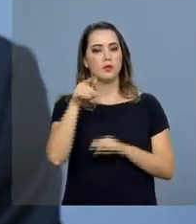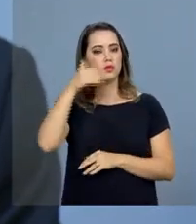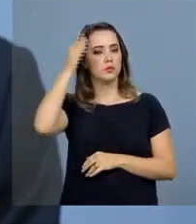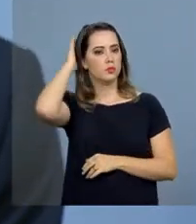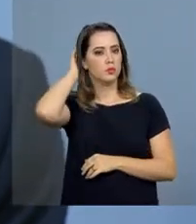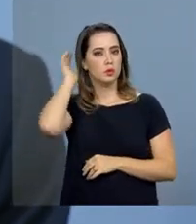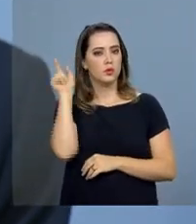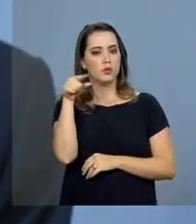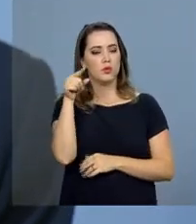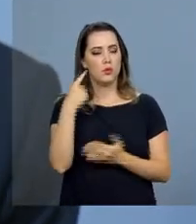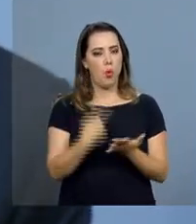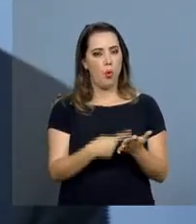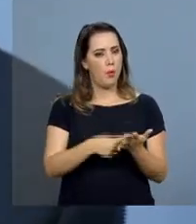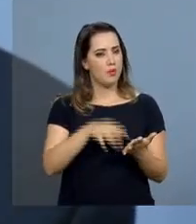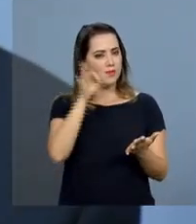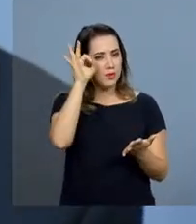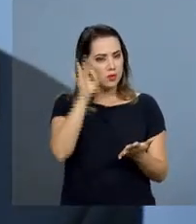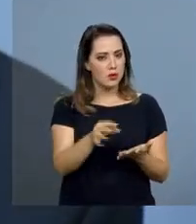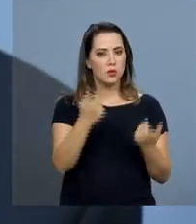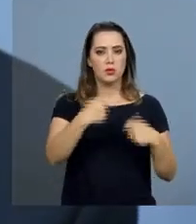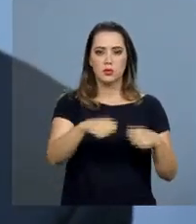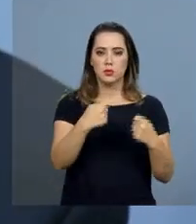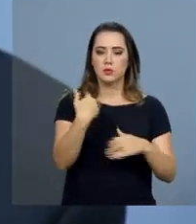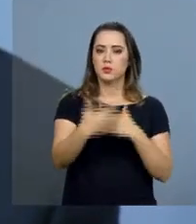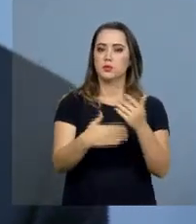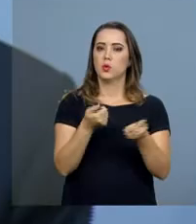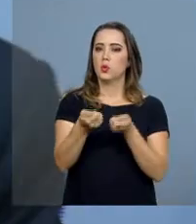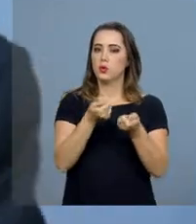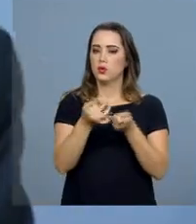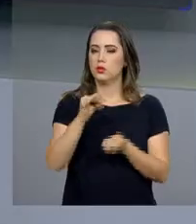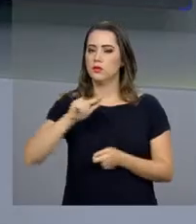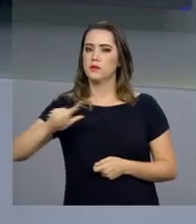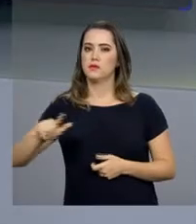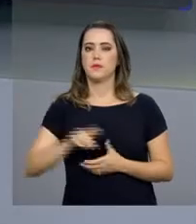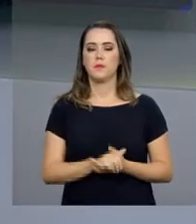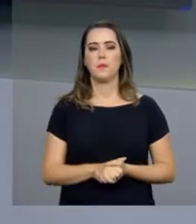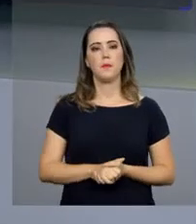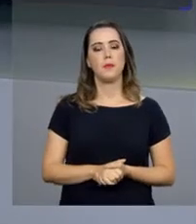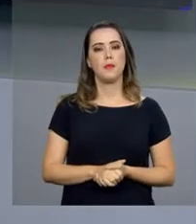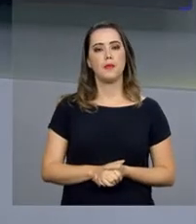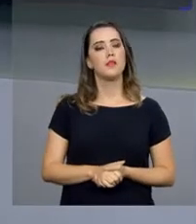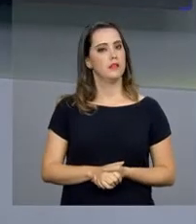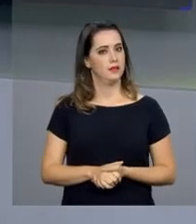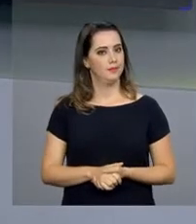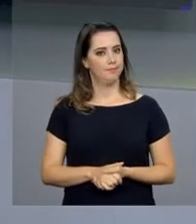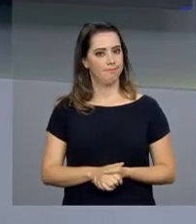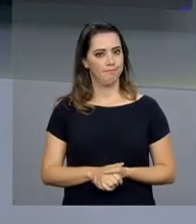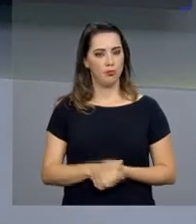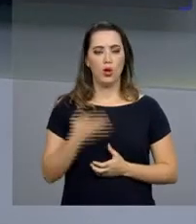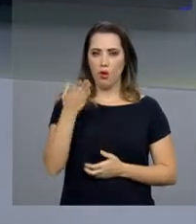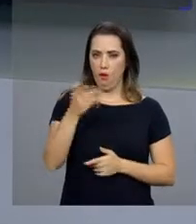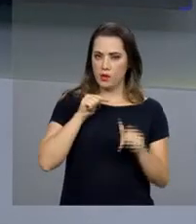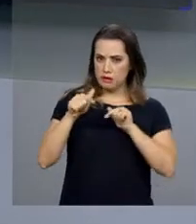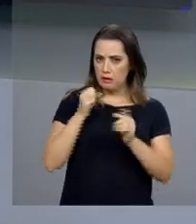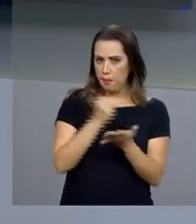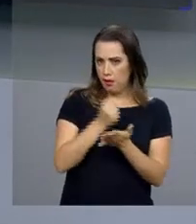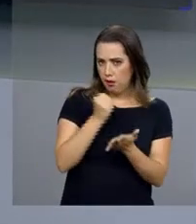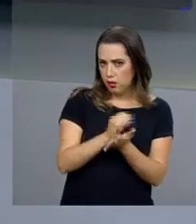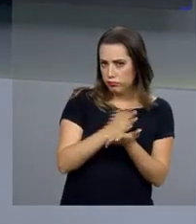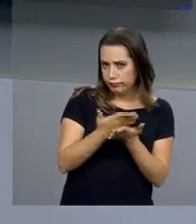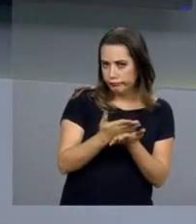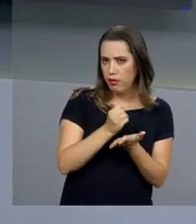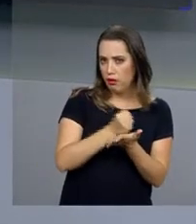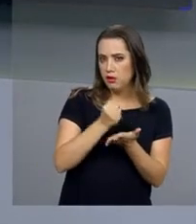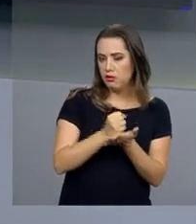com a necessária o processo de ajuste fiscal você que trabalha com carteira assinada têm